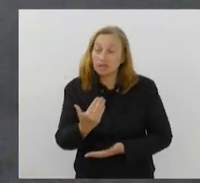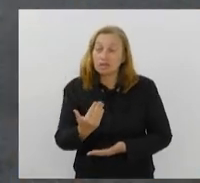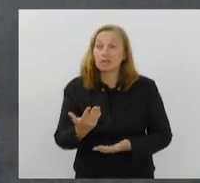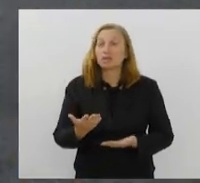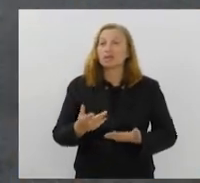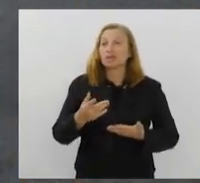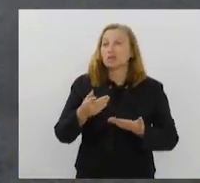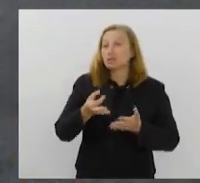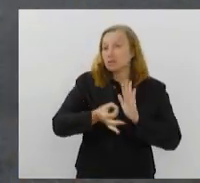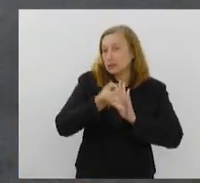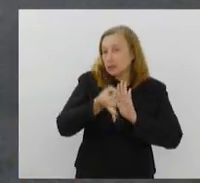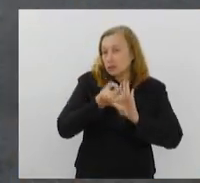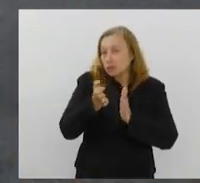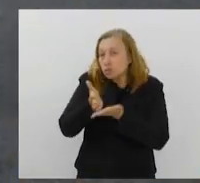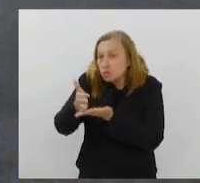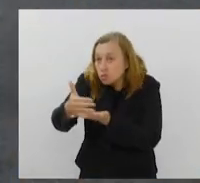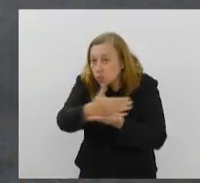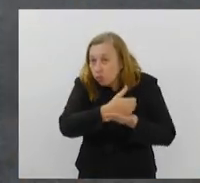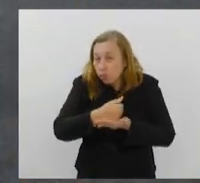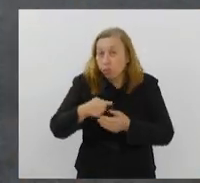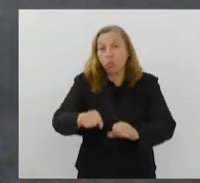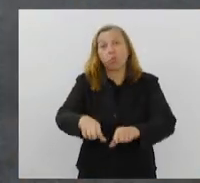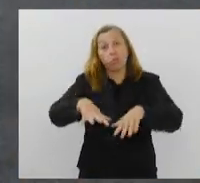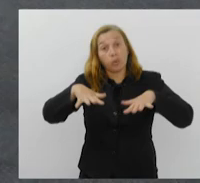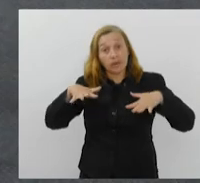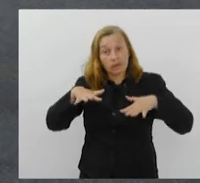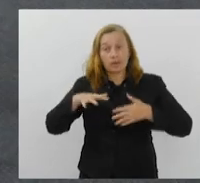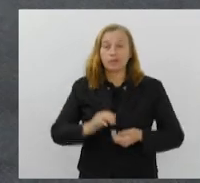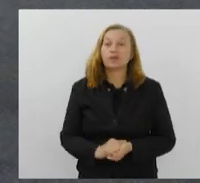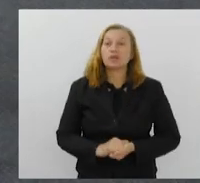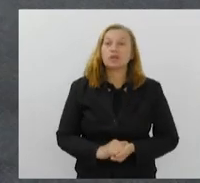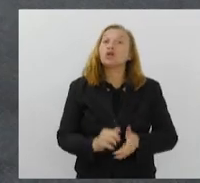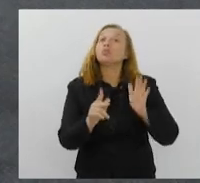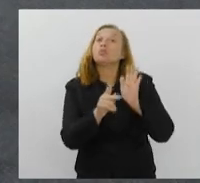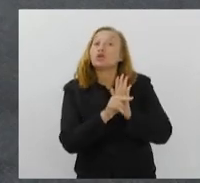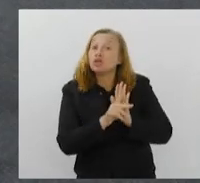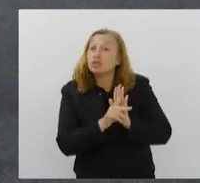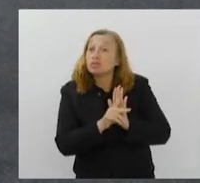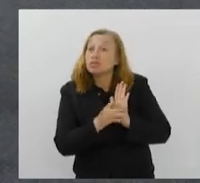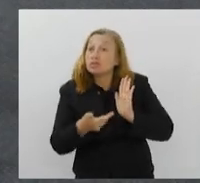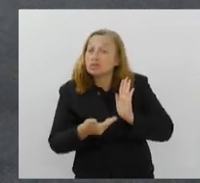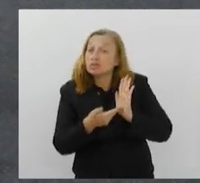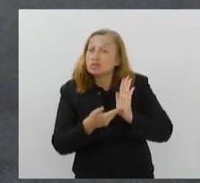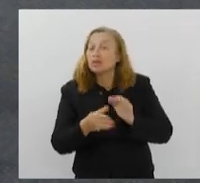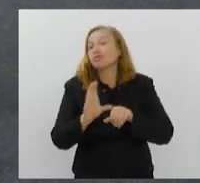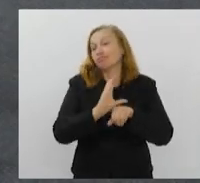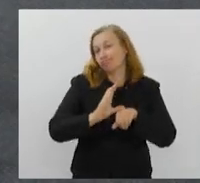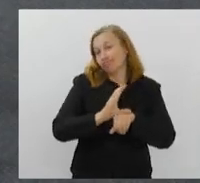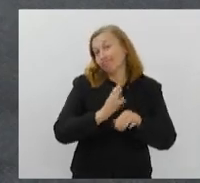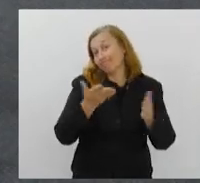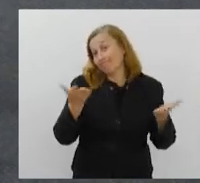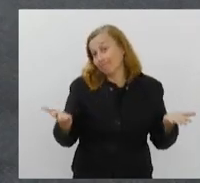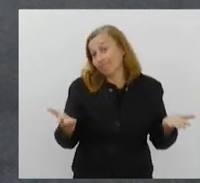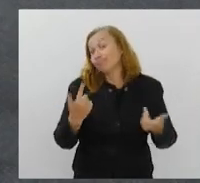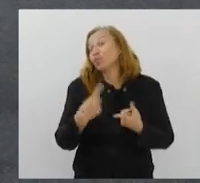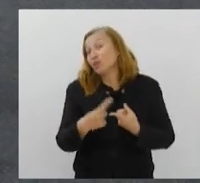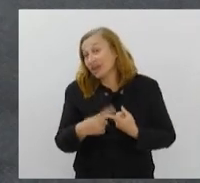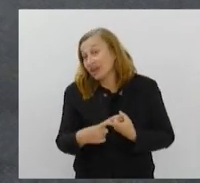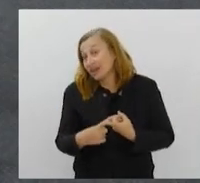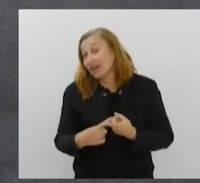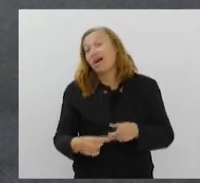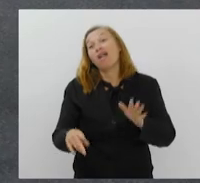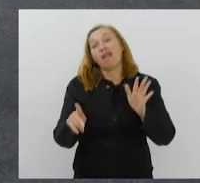pareceres foram colhidos em plenário e o projeto era constitucional. Por quê?